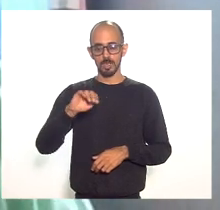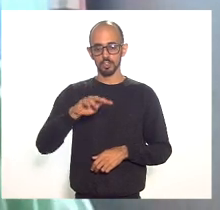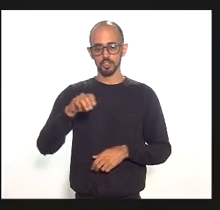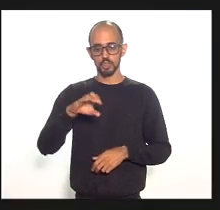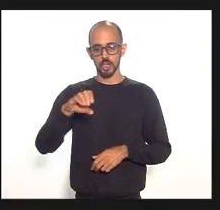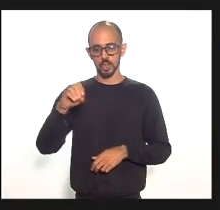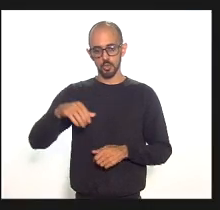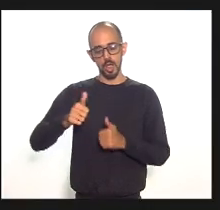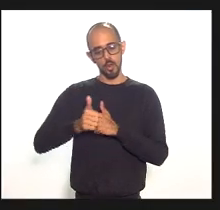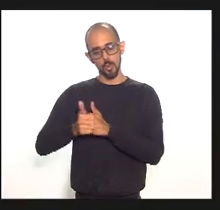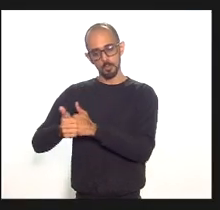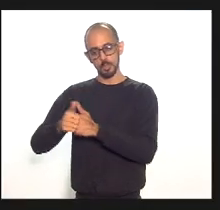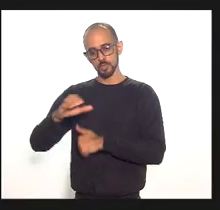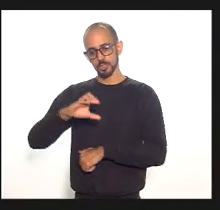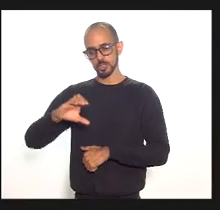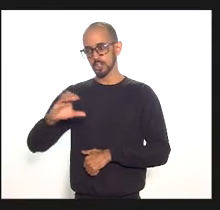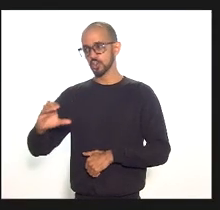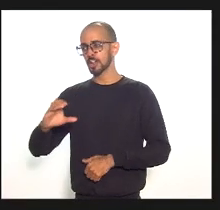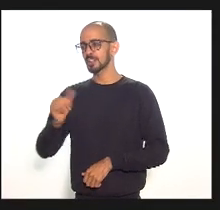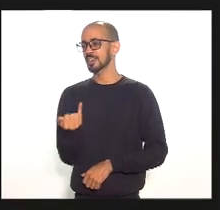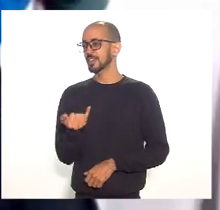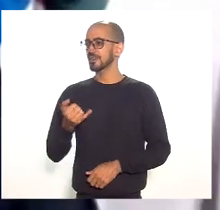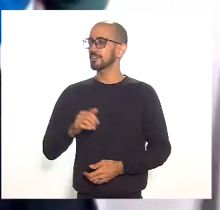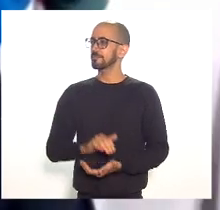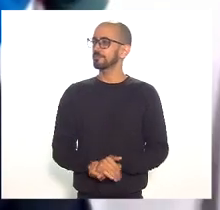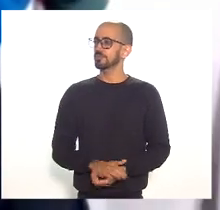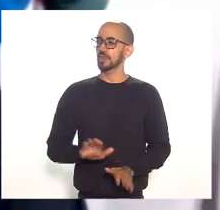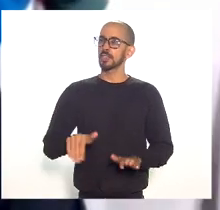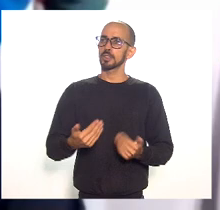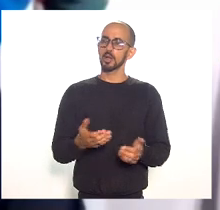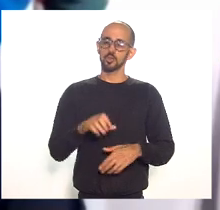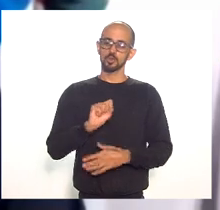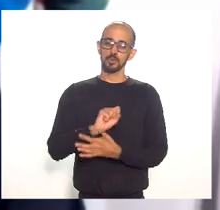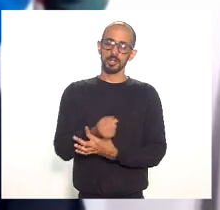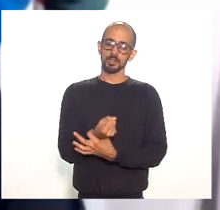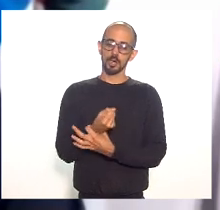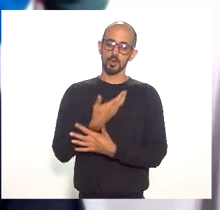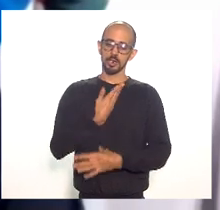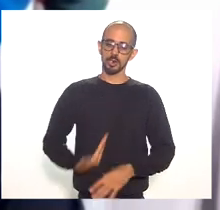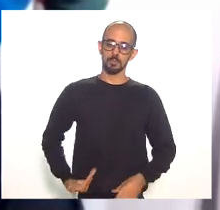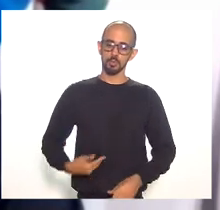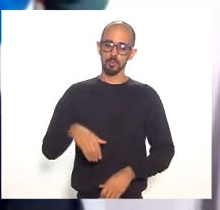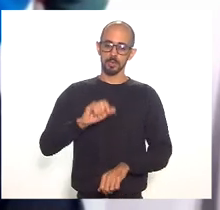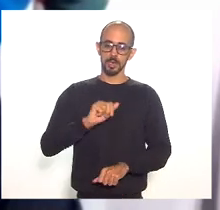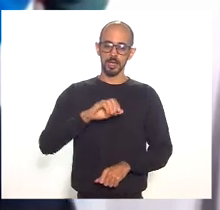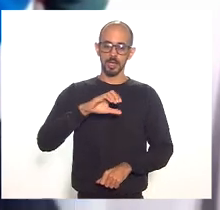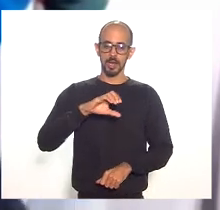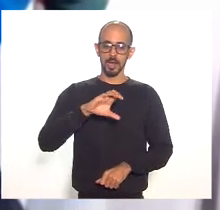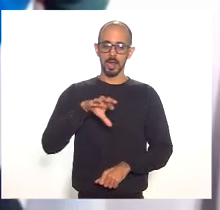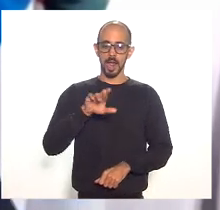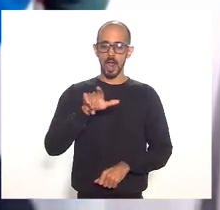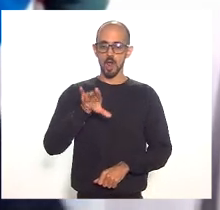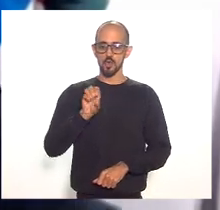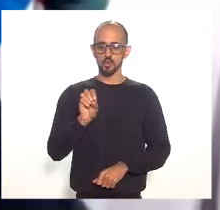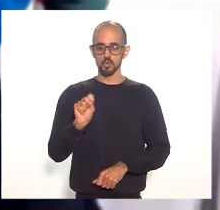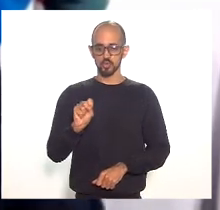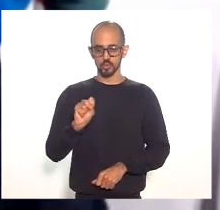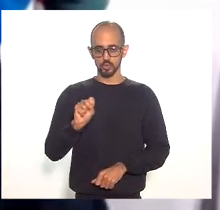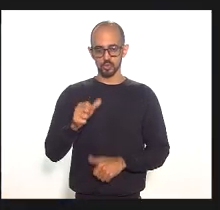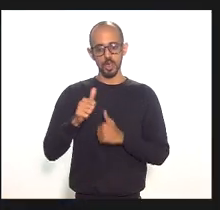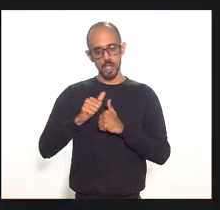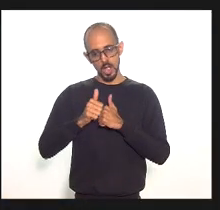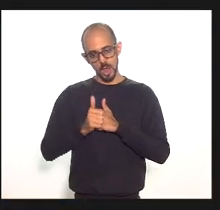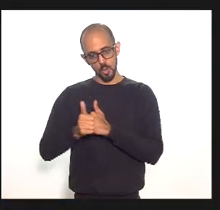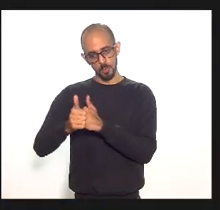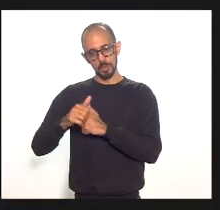Acompanhe, CCJ. Para emitir pela segurança pública ações de polícia, deputado Carlos Augusto. Acompanhe,